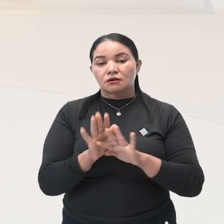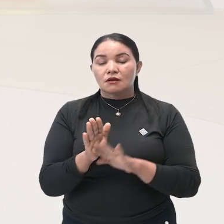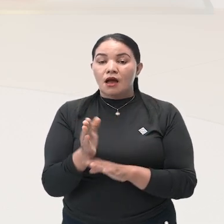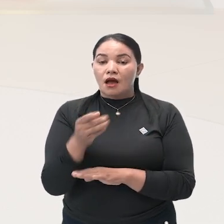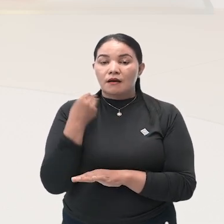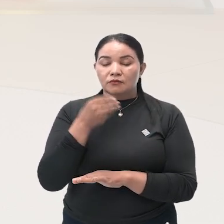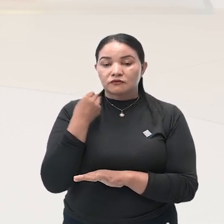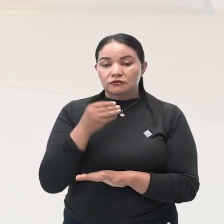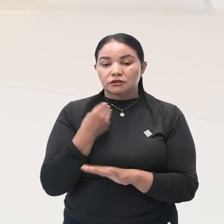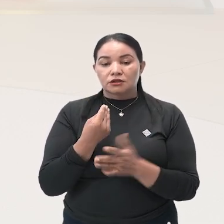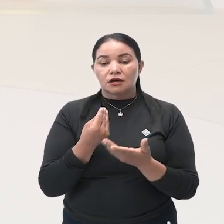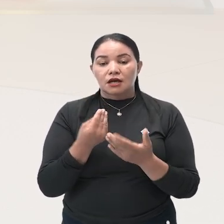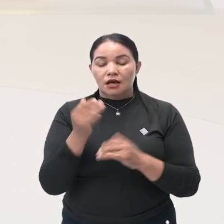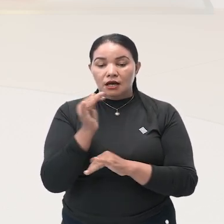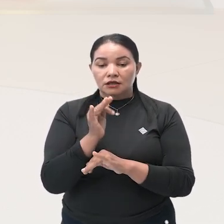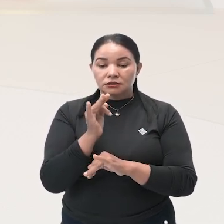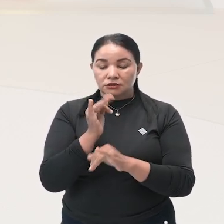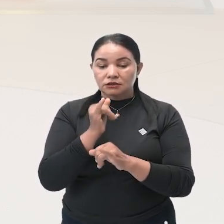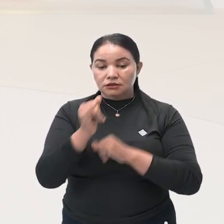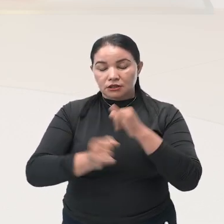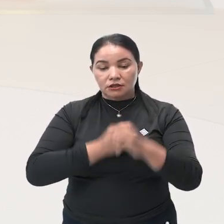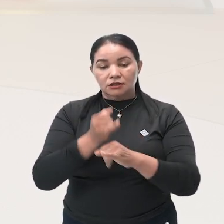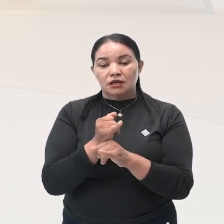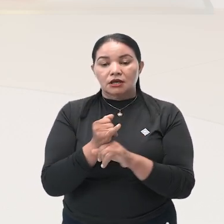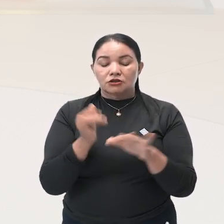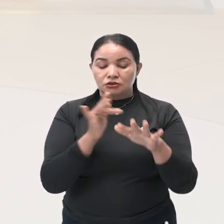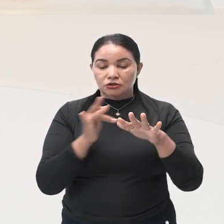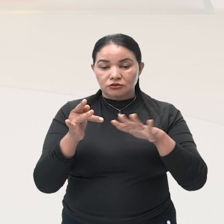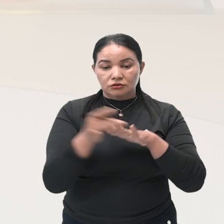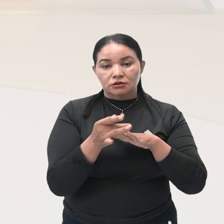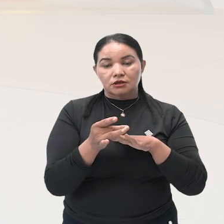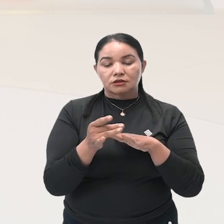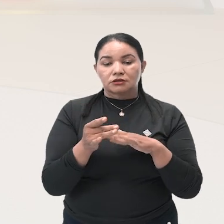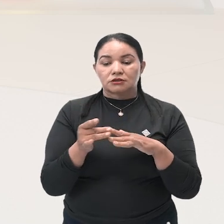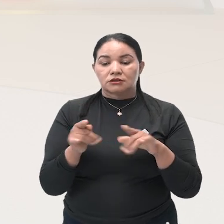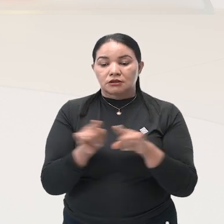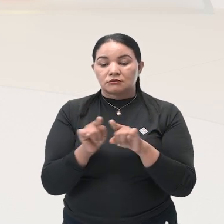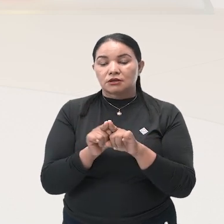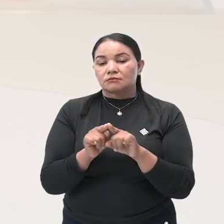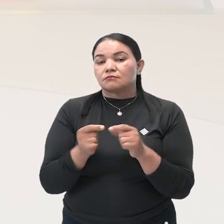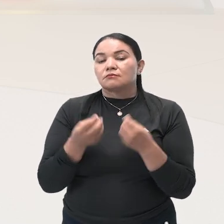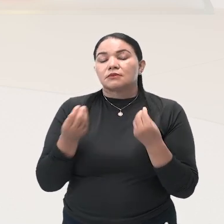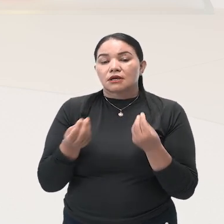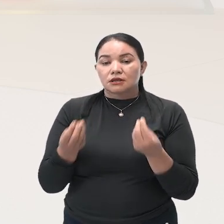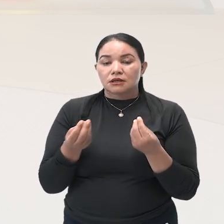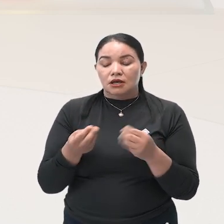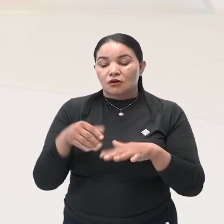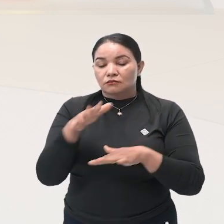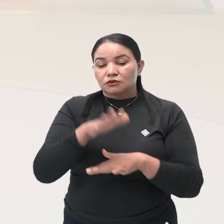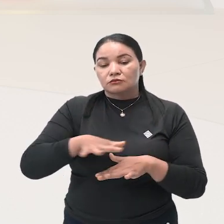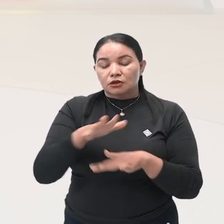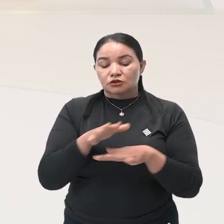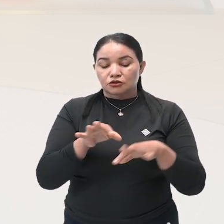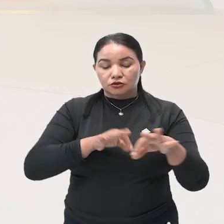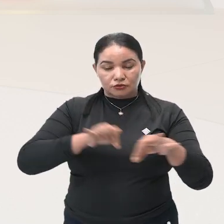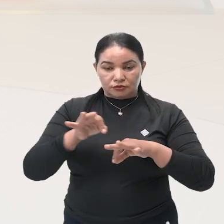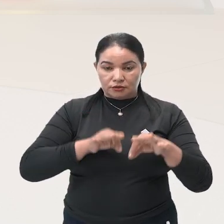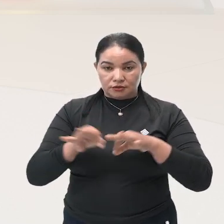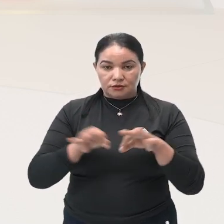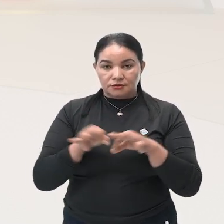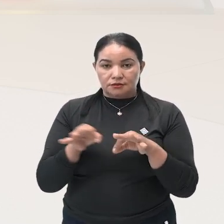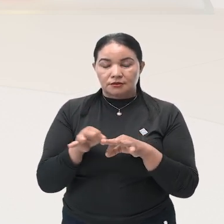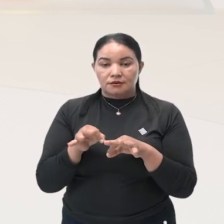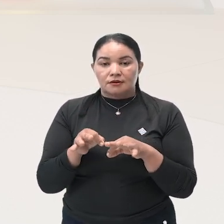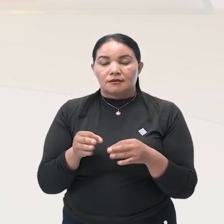gente tem, a internet, as redes sociais de uma forma geral, para a gente fazer um espaço realmente que seja um espaço de organização, que seja